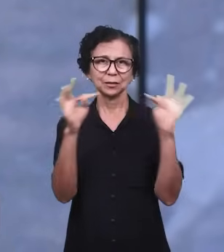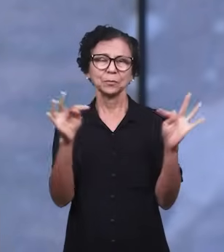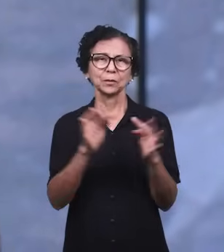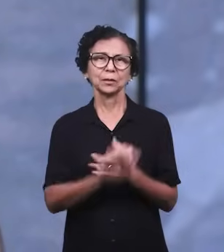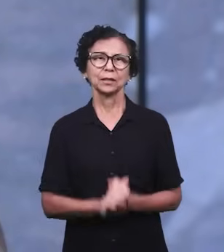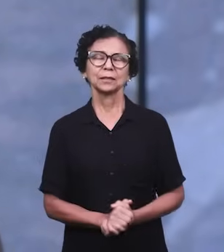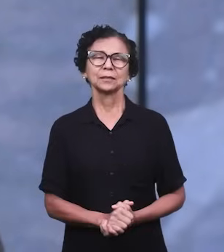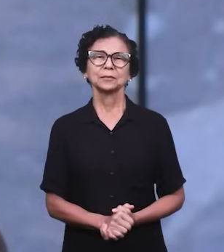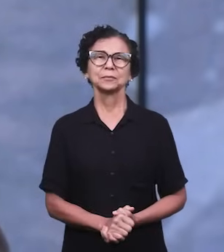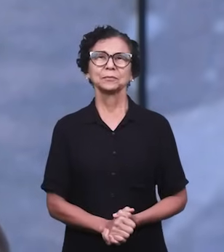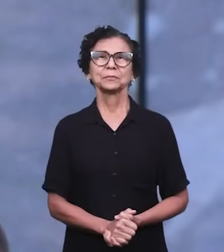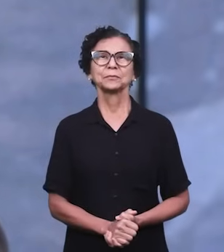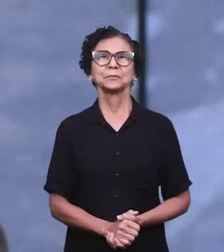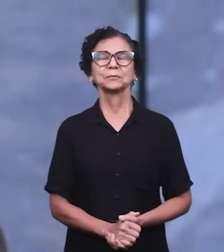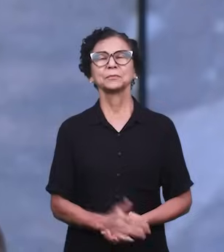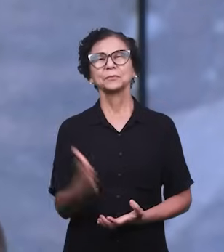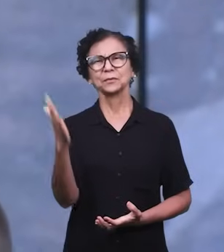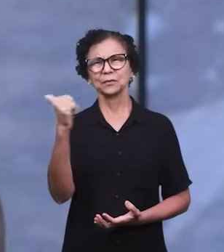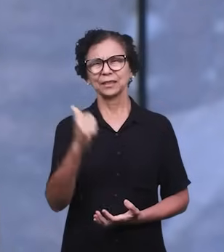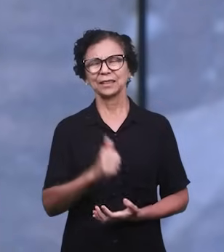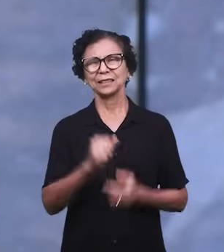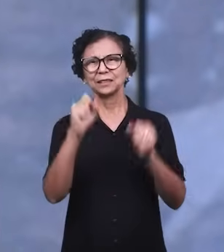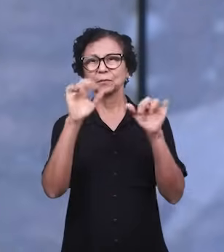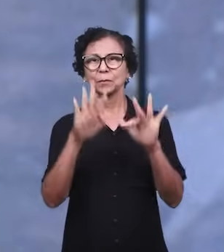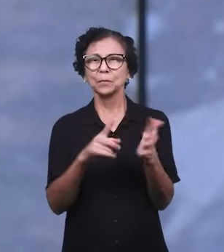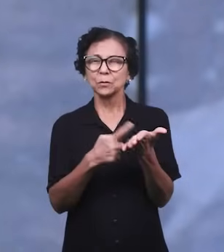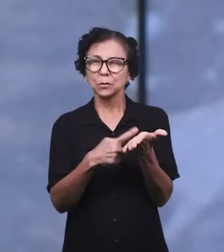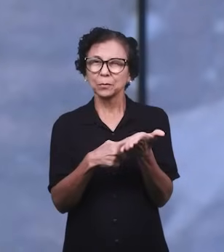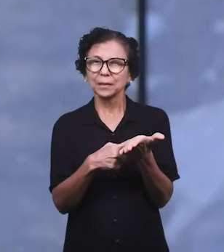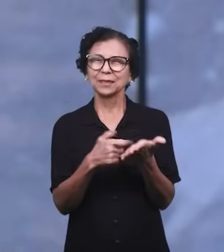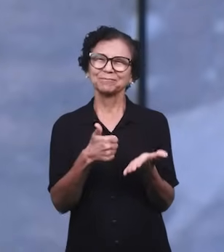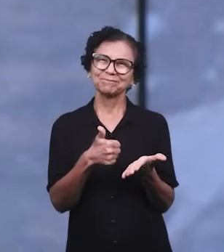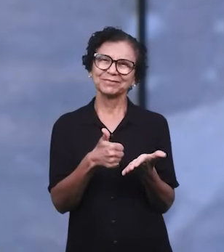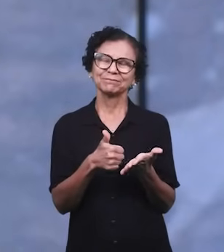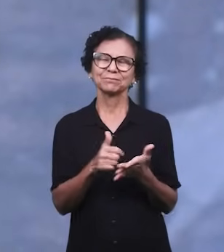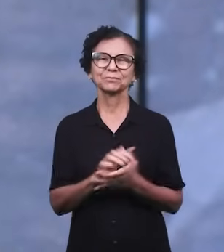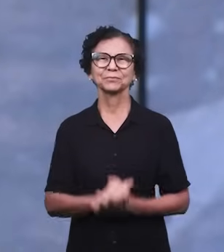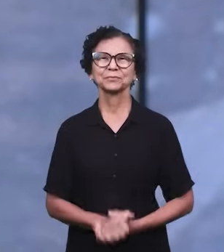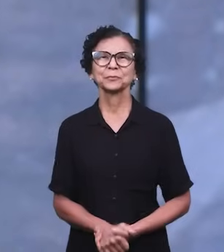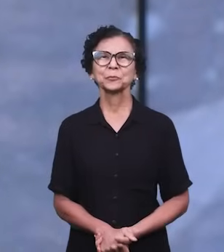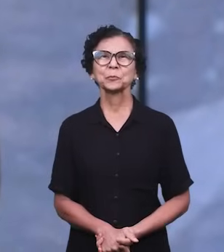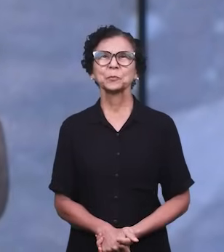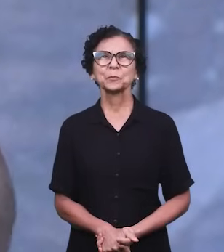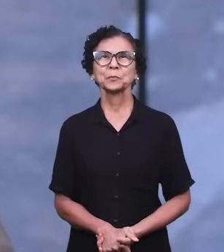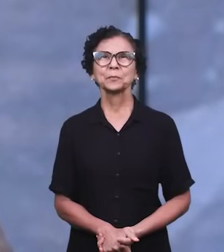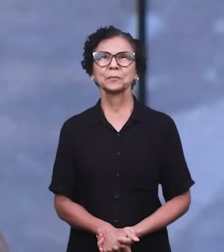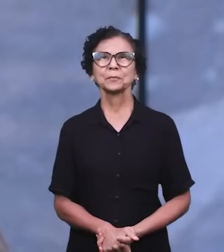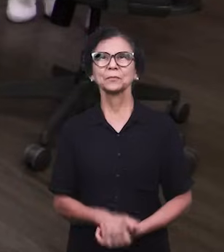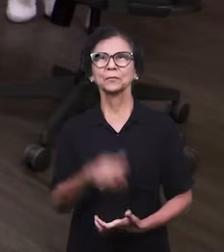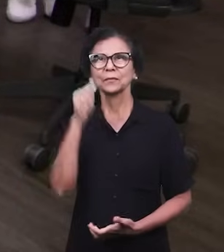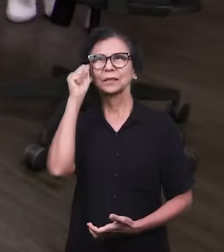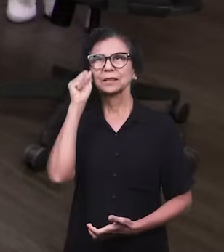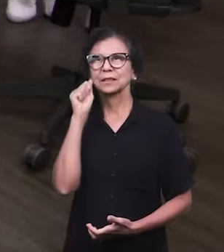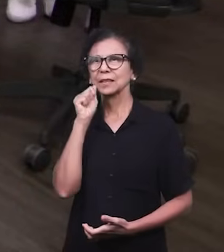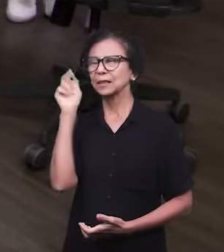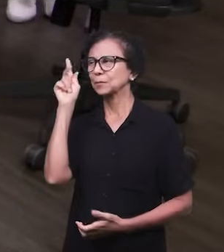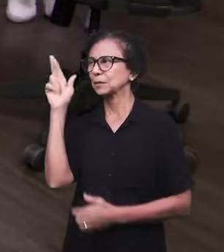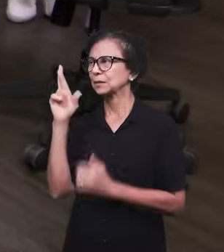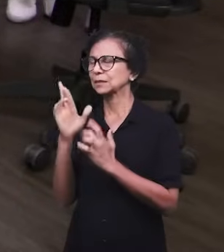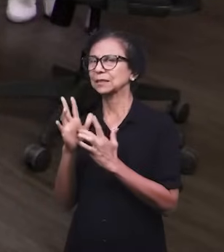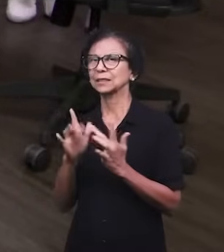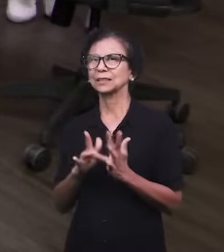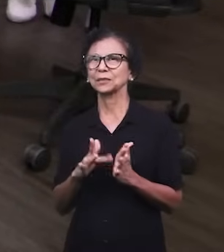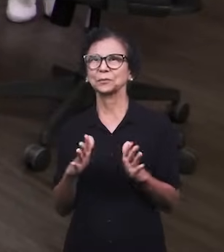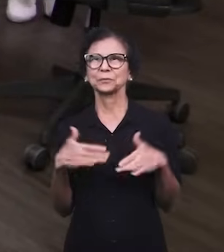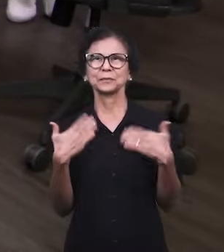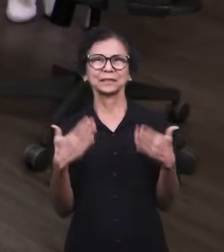Santo participando conosco. É uma bênção. É só combinar direitinho e vai dar tudo certo. Minha colega Andréia, paz, Senhor.